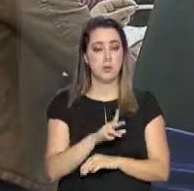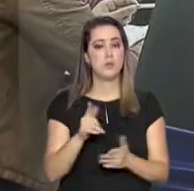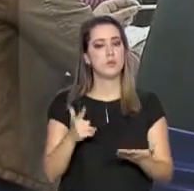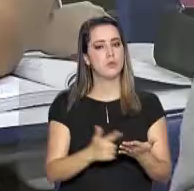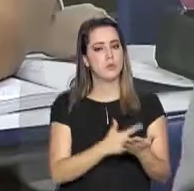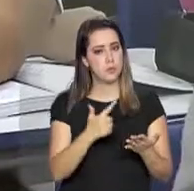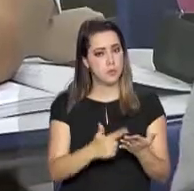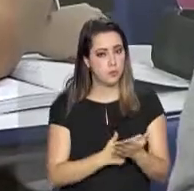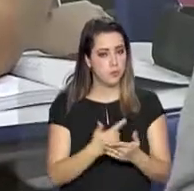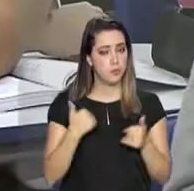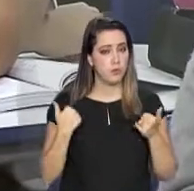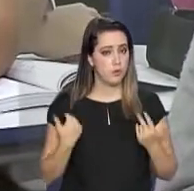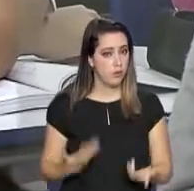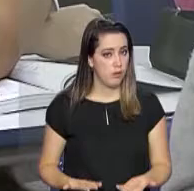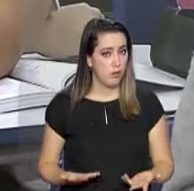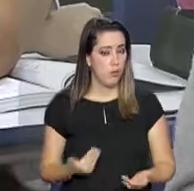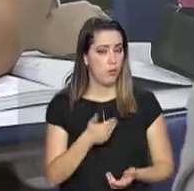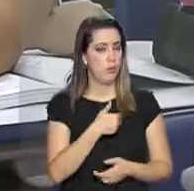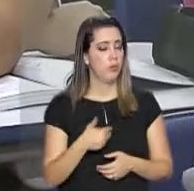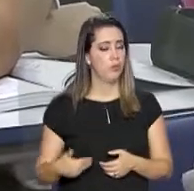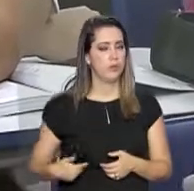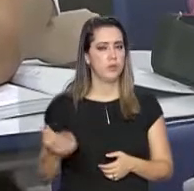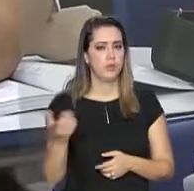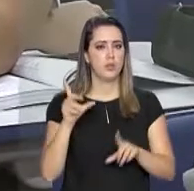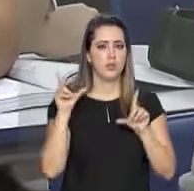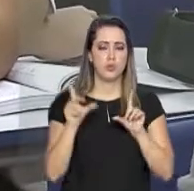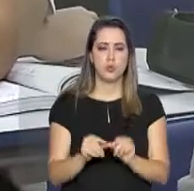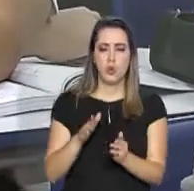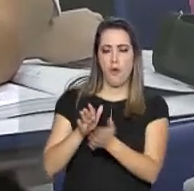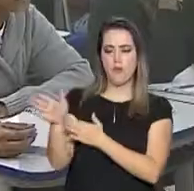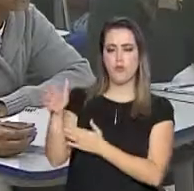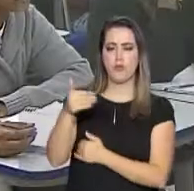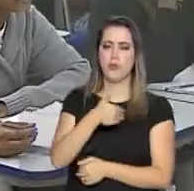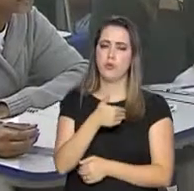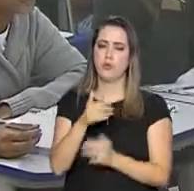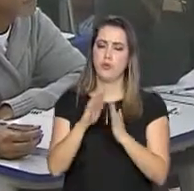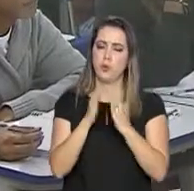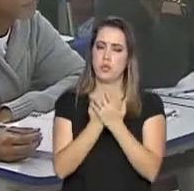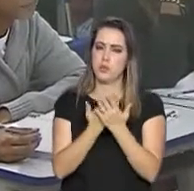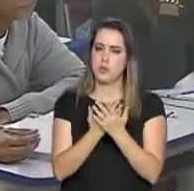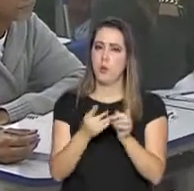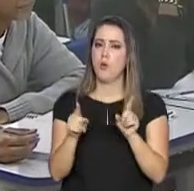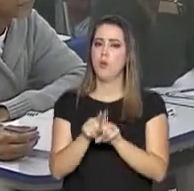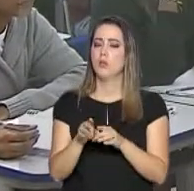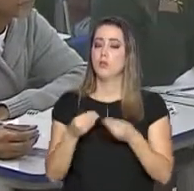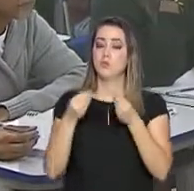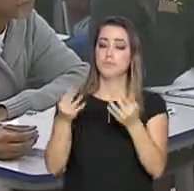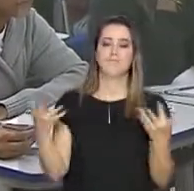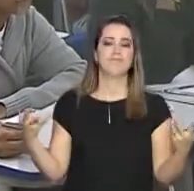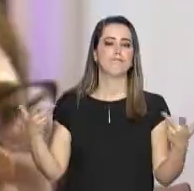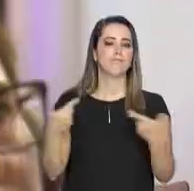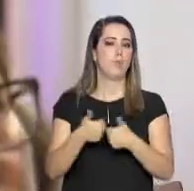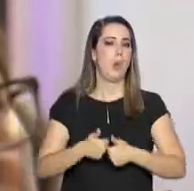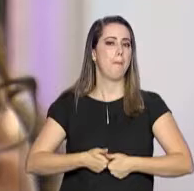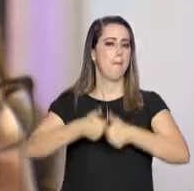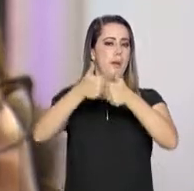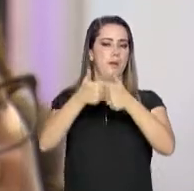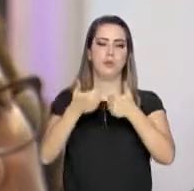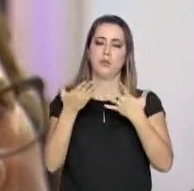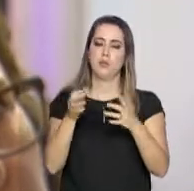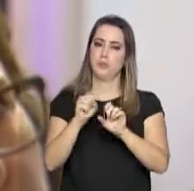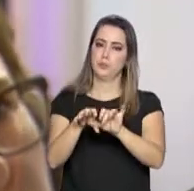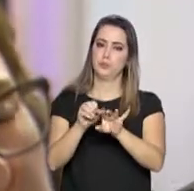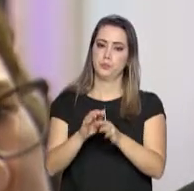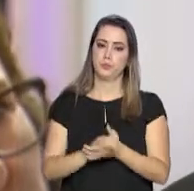didáticos com isso o governo pretende diminuir a evasão escolar e dar mais qualidade ao ensino do país o espírito da